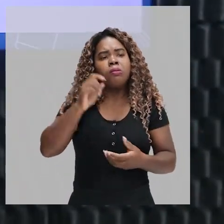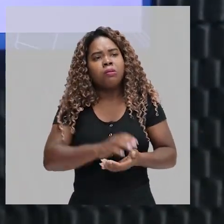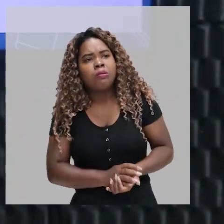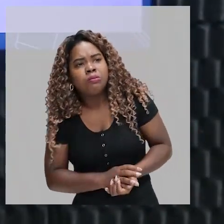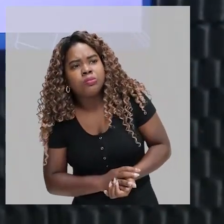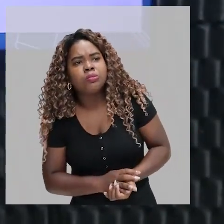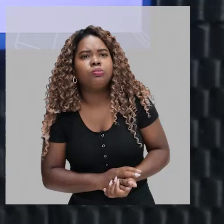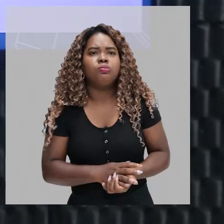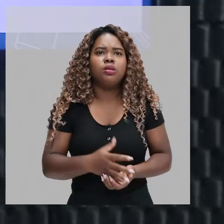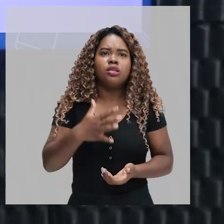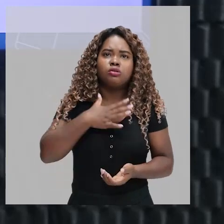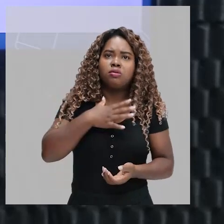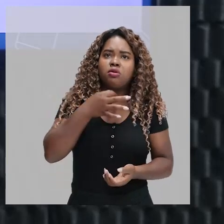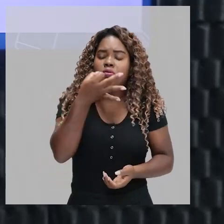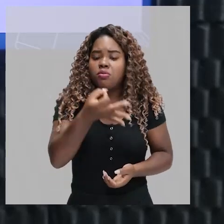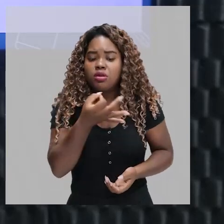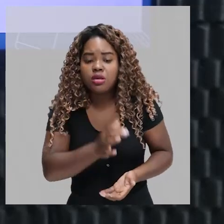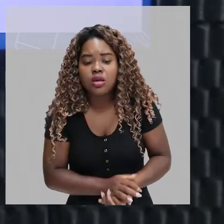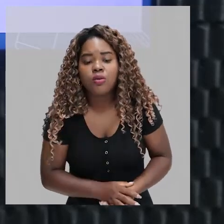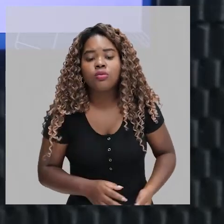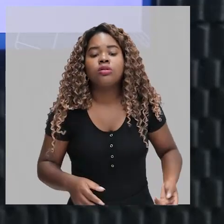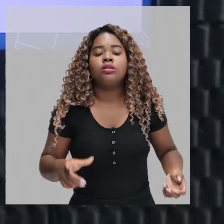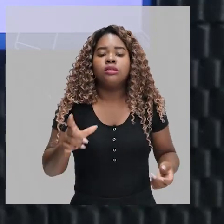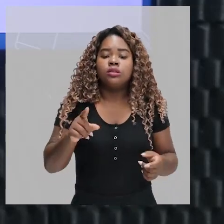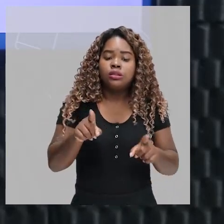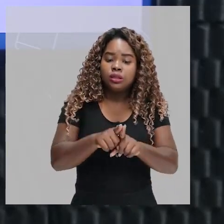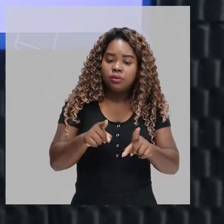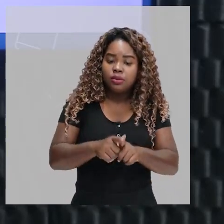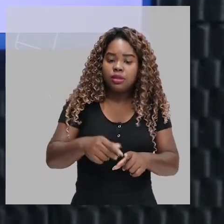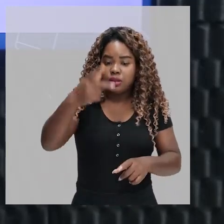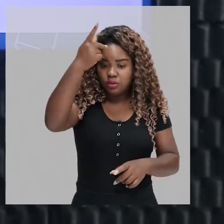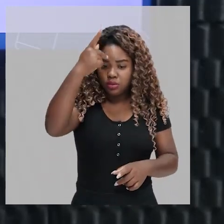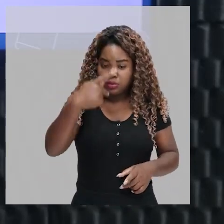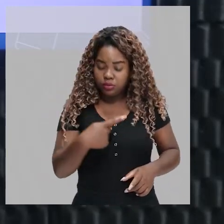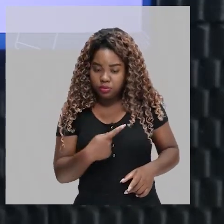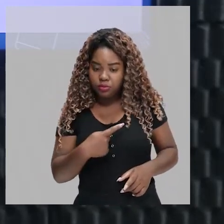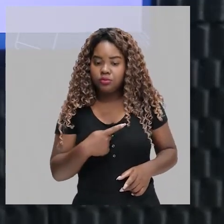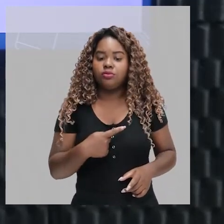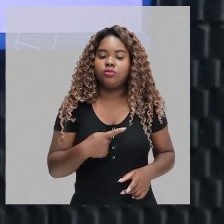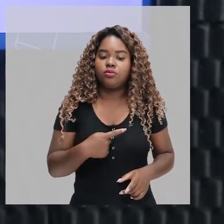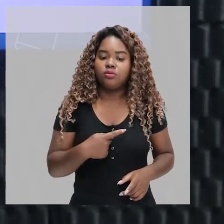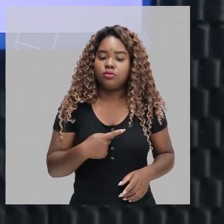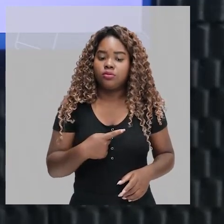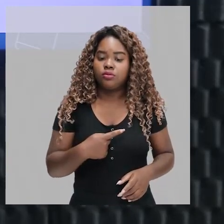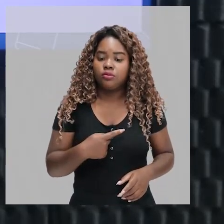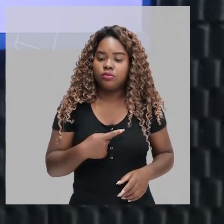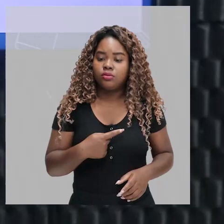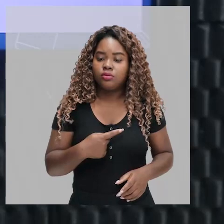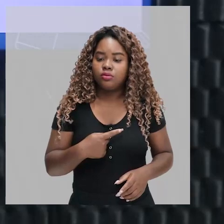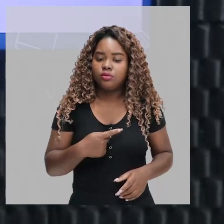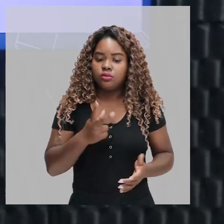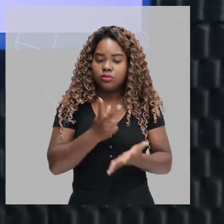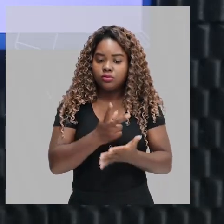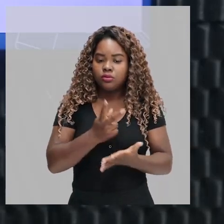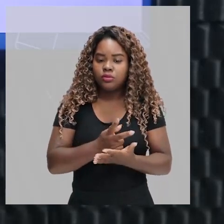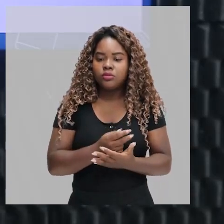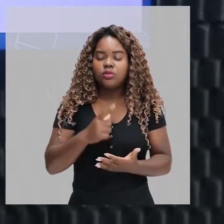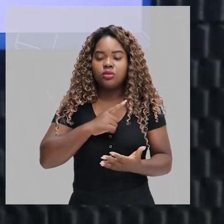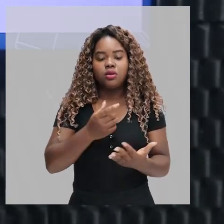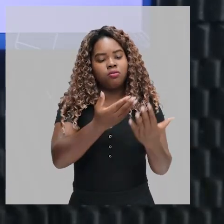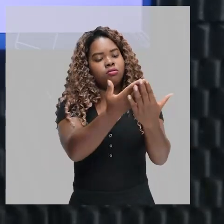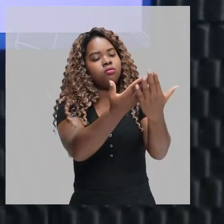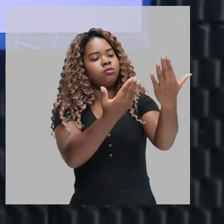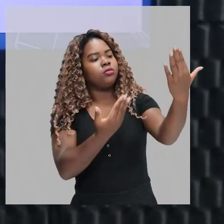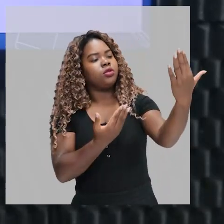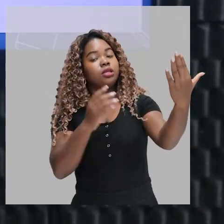a na literatura romântica vai contemplar a si mesmo como se estivesse permanentemente Mirando no espelho